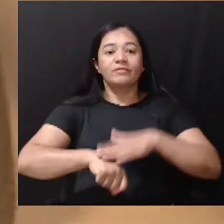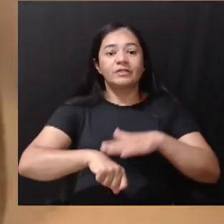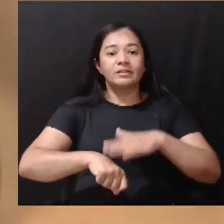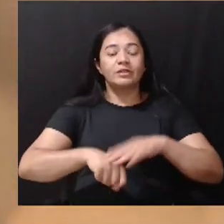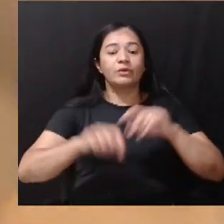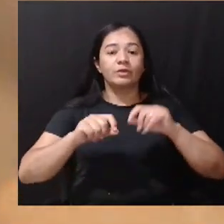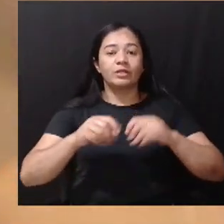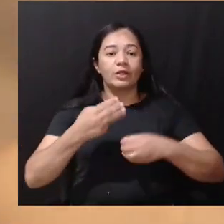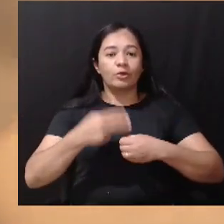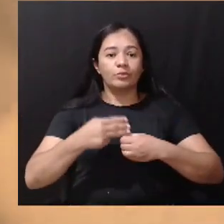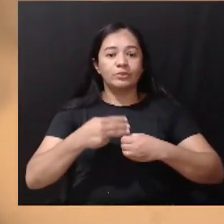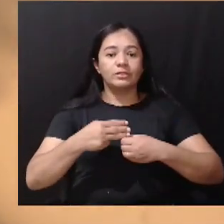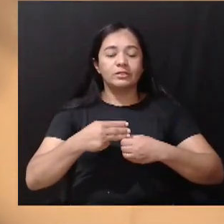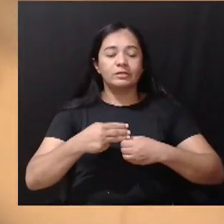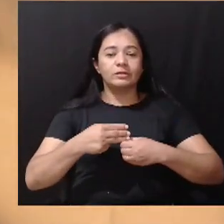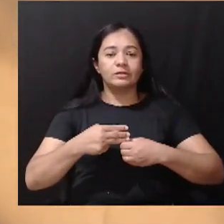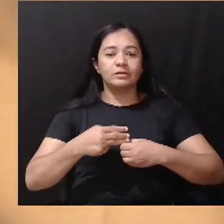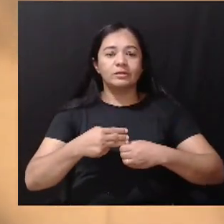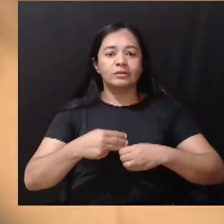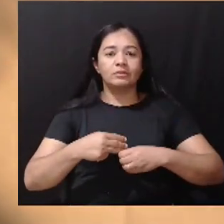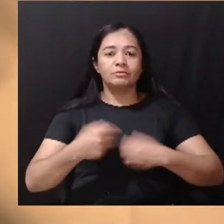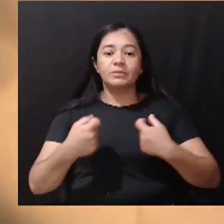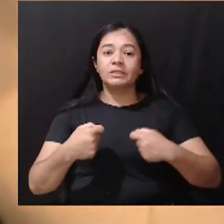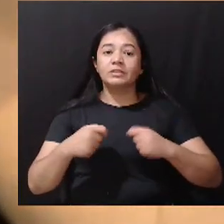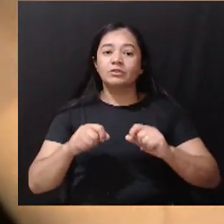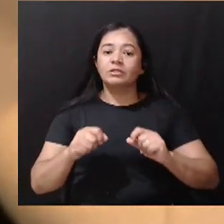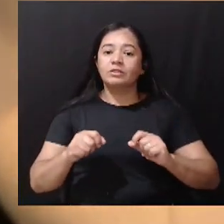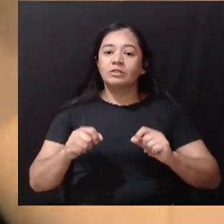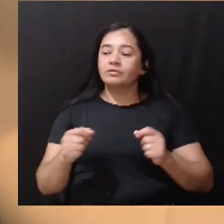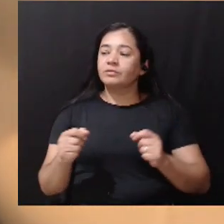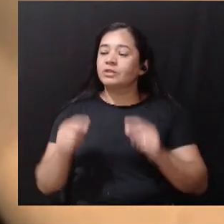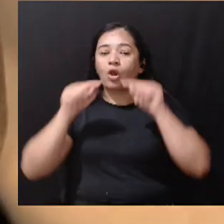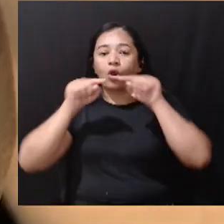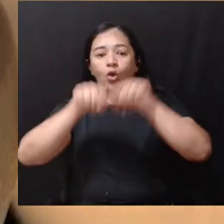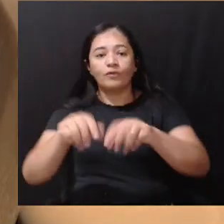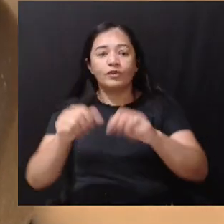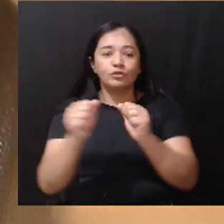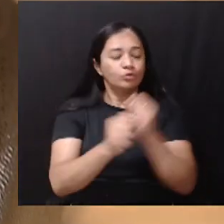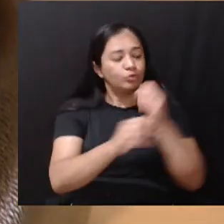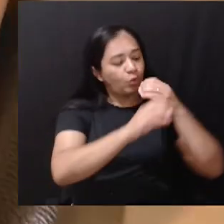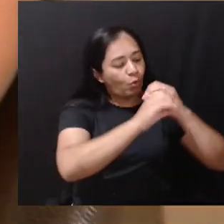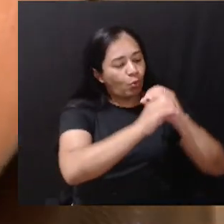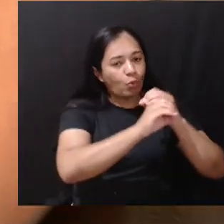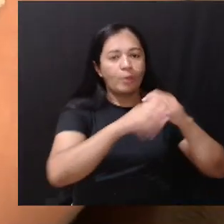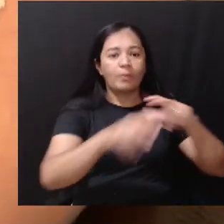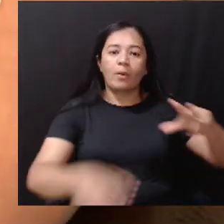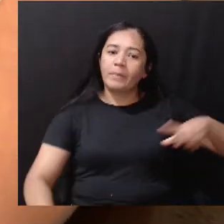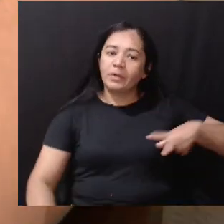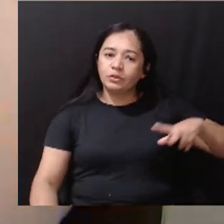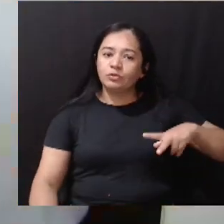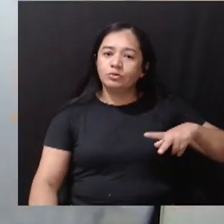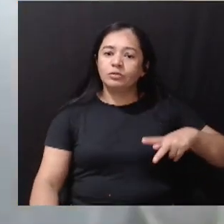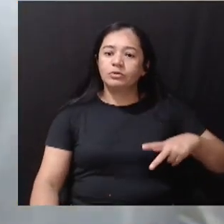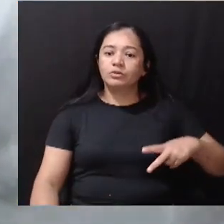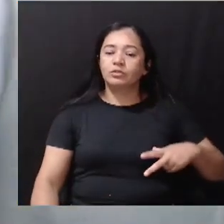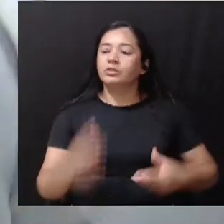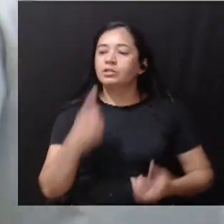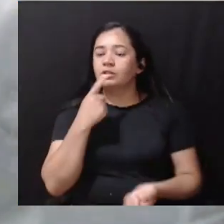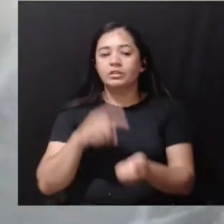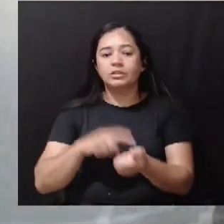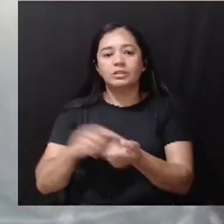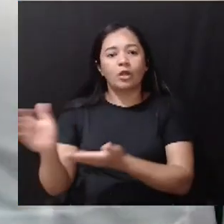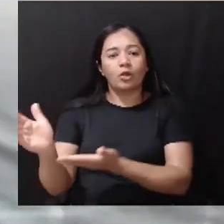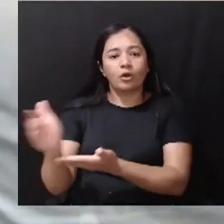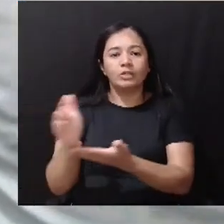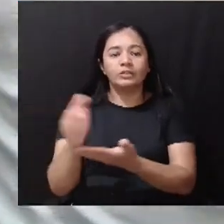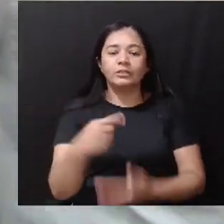também faça convênios com laboratórios particulares de coleta de sangue, para que nossa